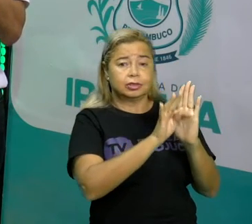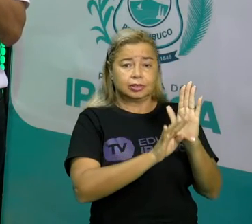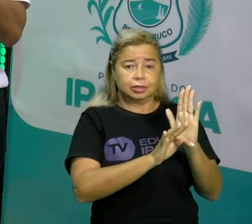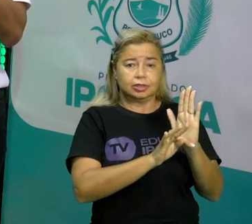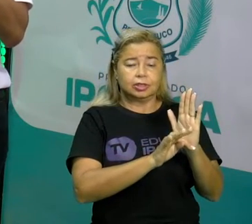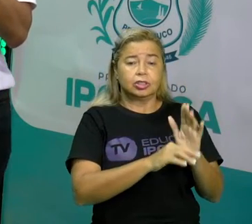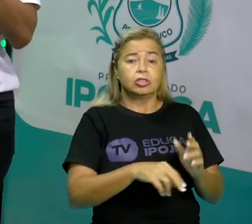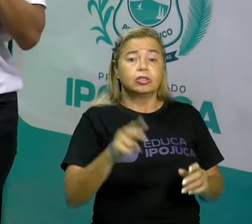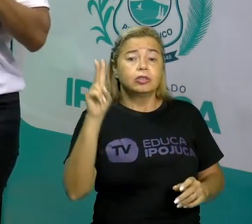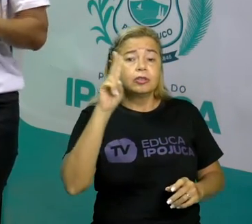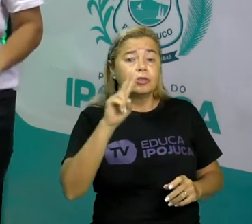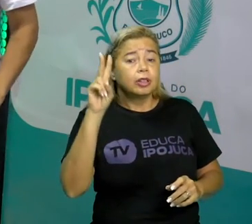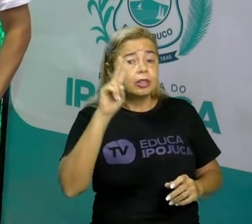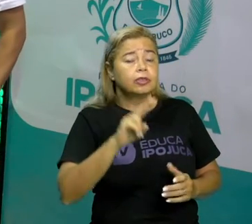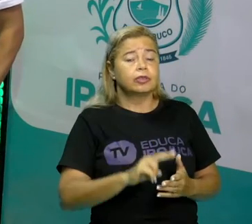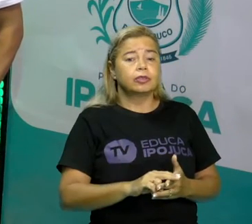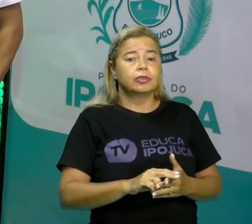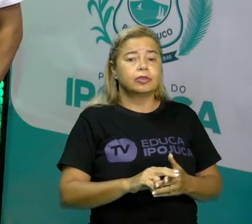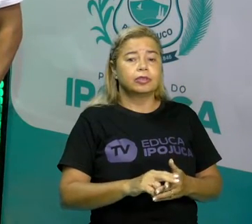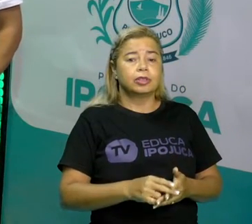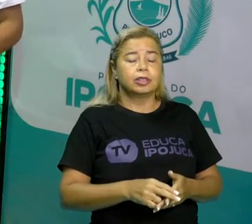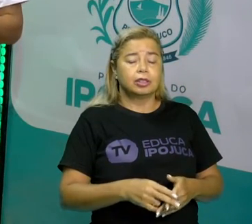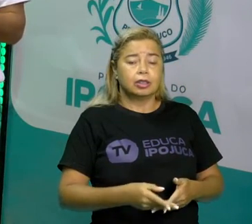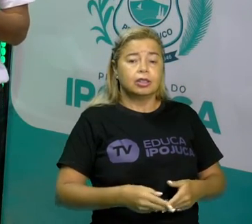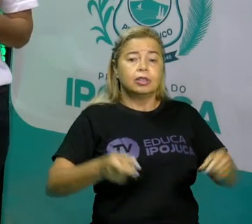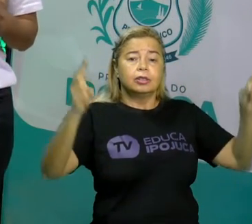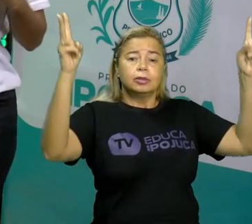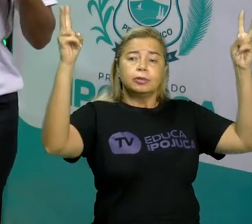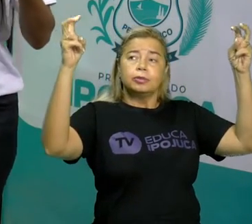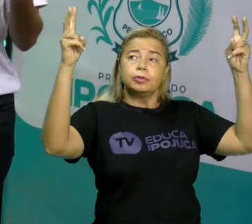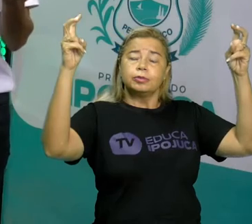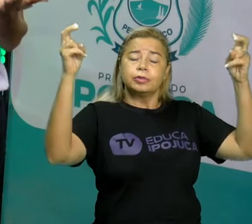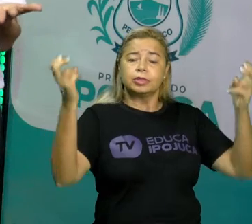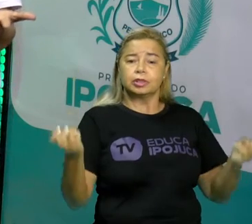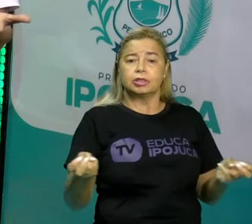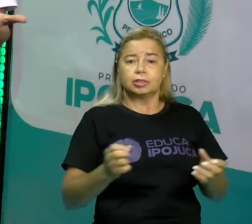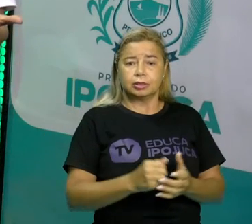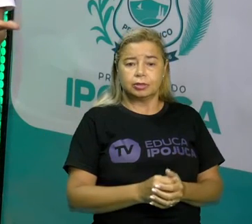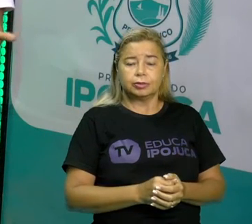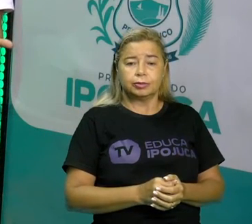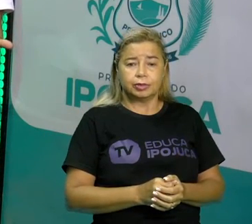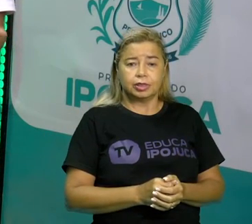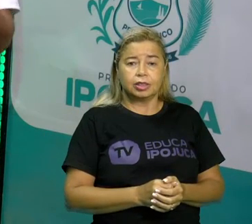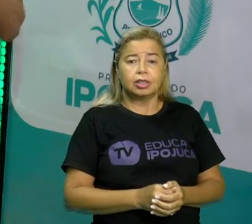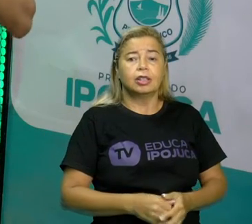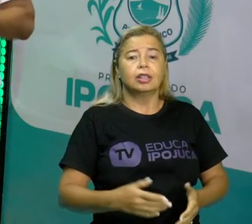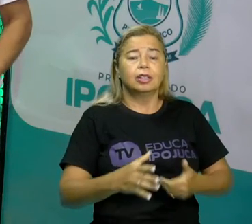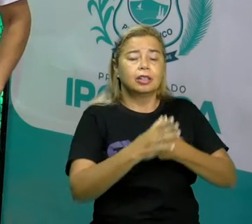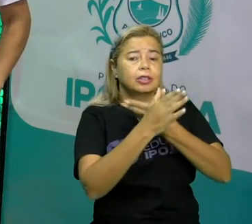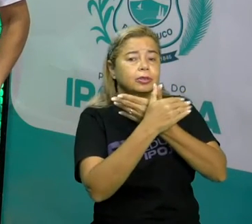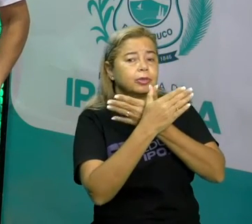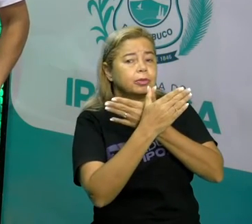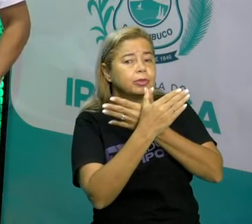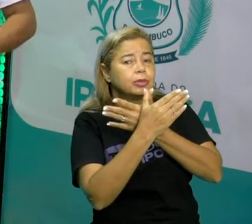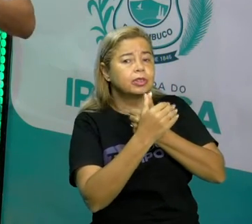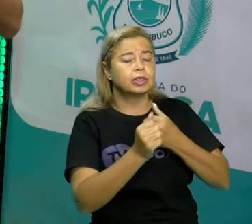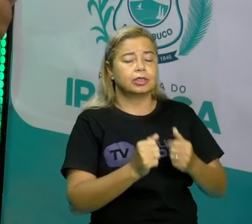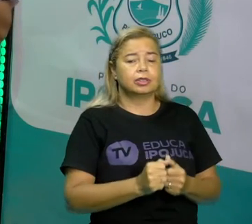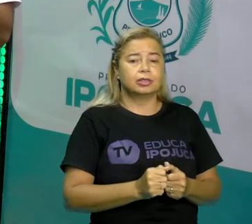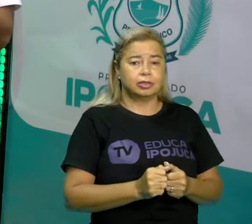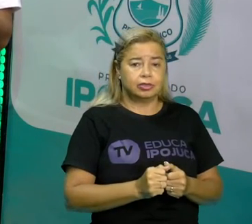o título do nosso texto, As Borboletas. O título do nosso O segundo poema, O